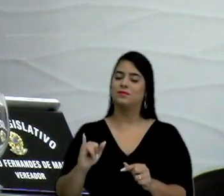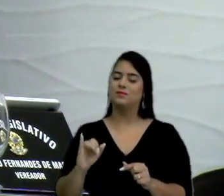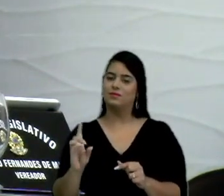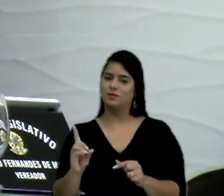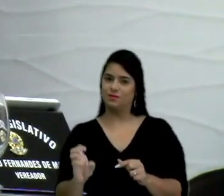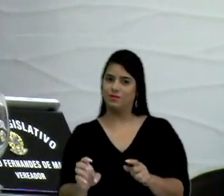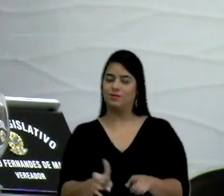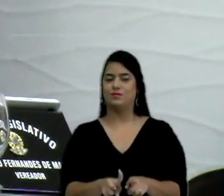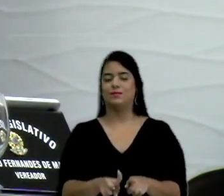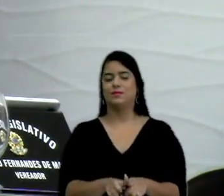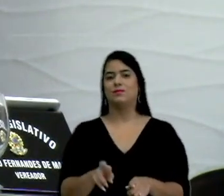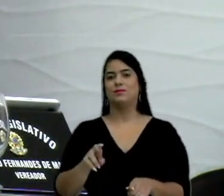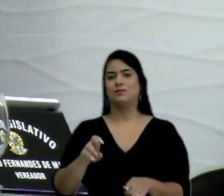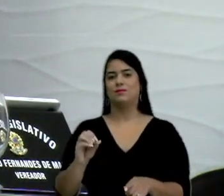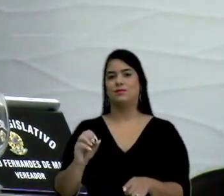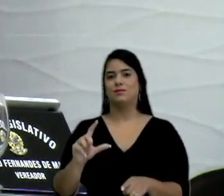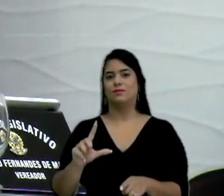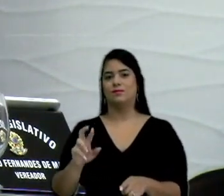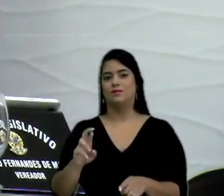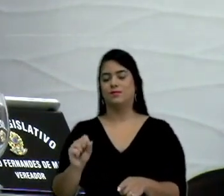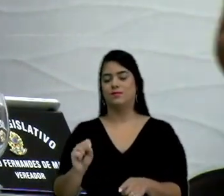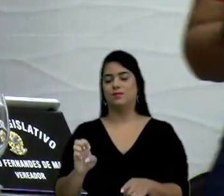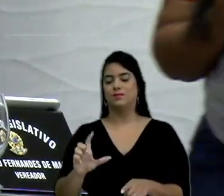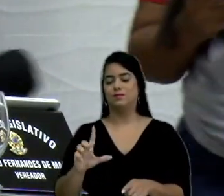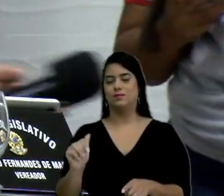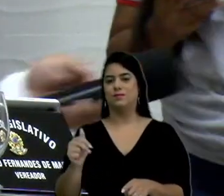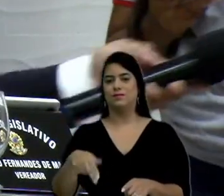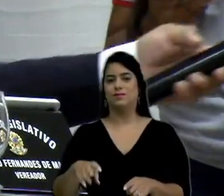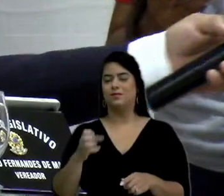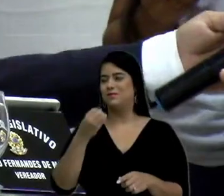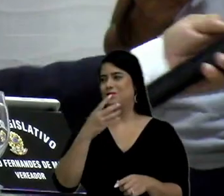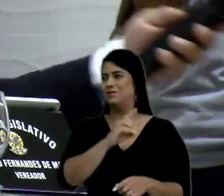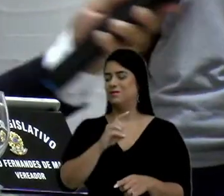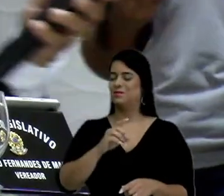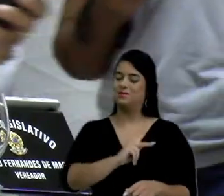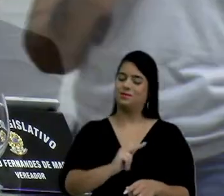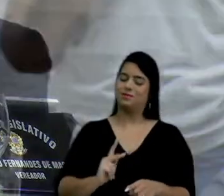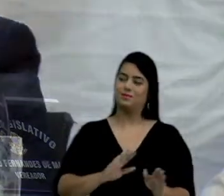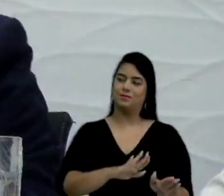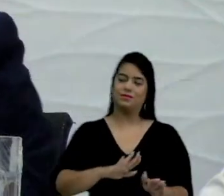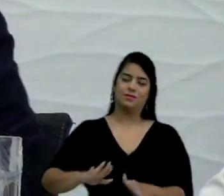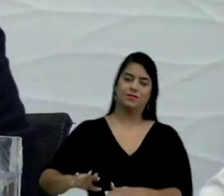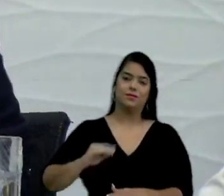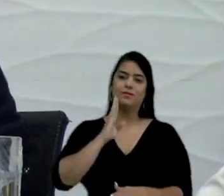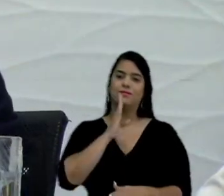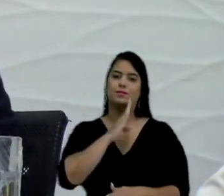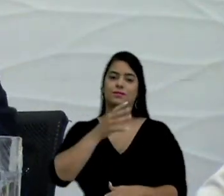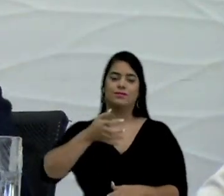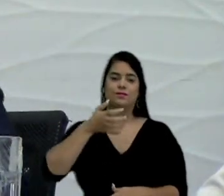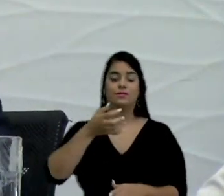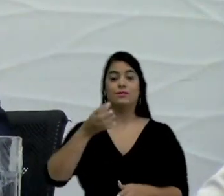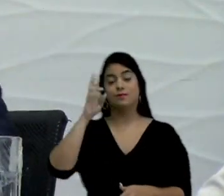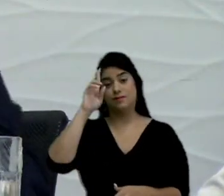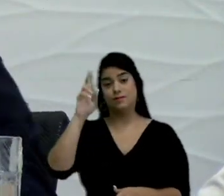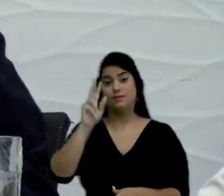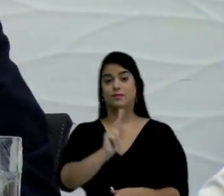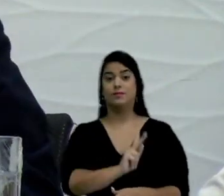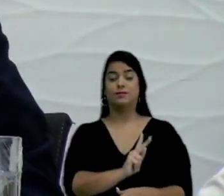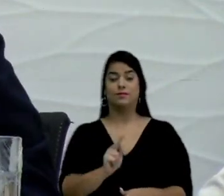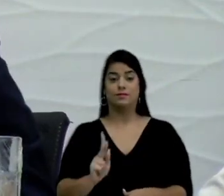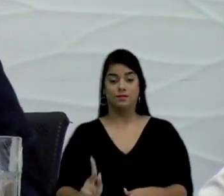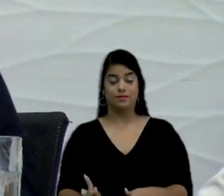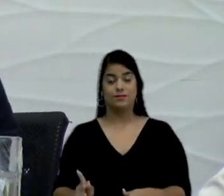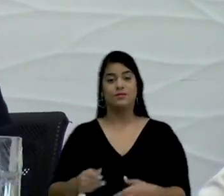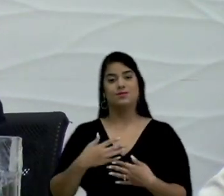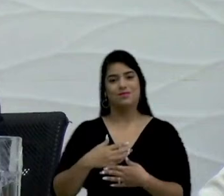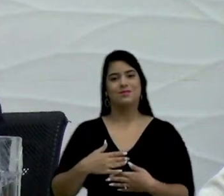roselan valena Bom dia presidente Vereador Bruno Braga senhor presidente gostaria também de